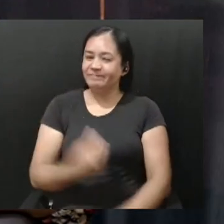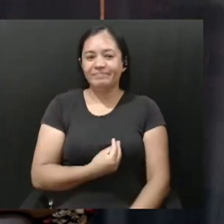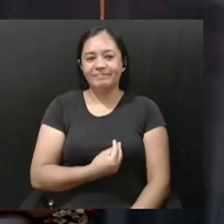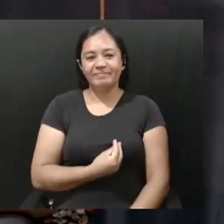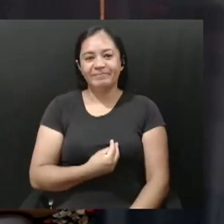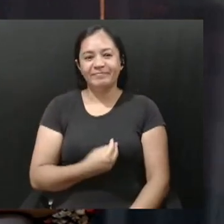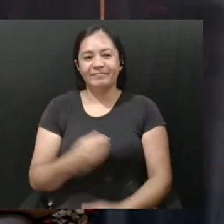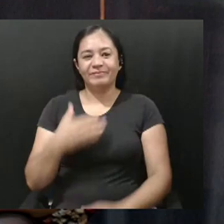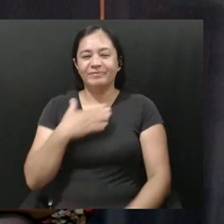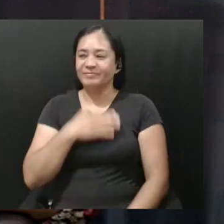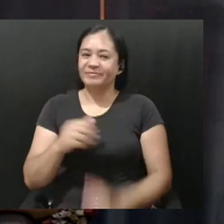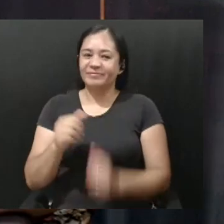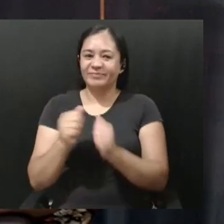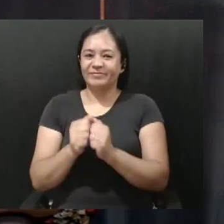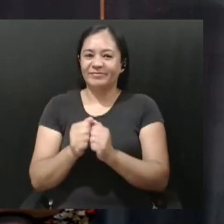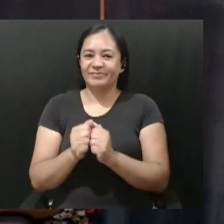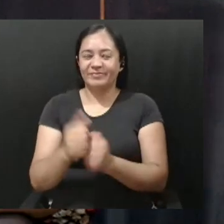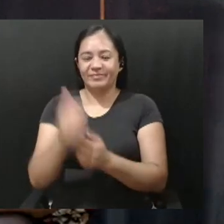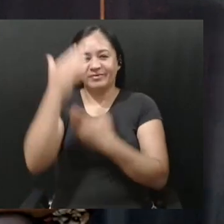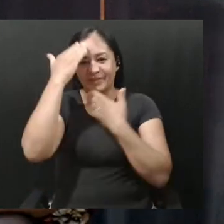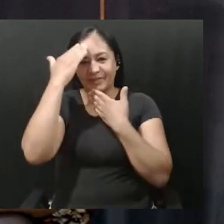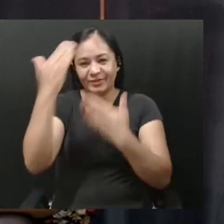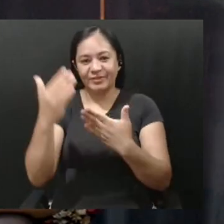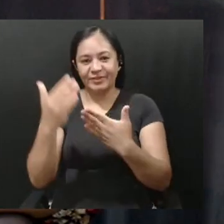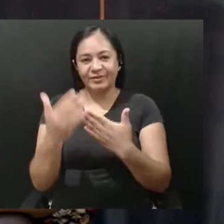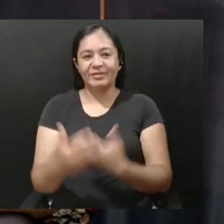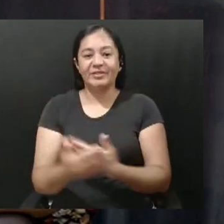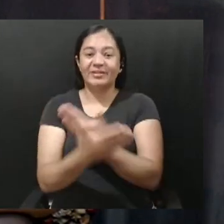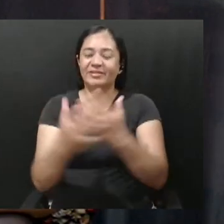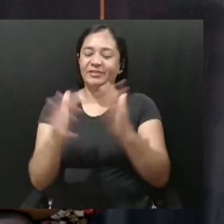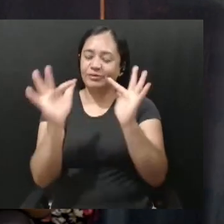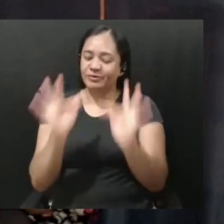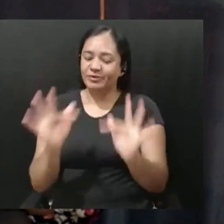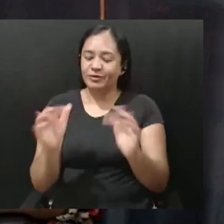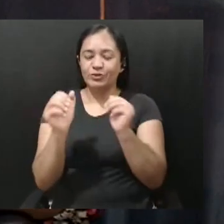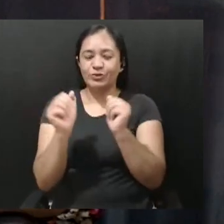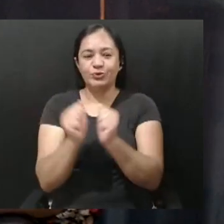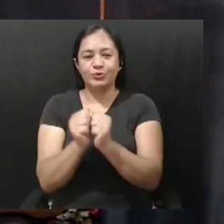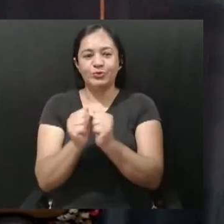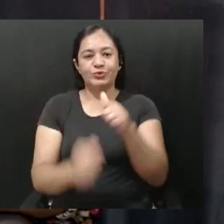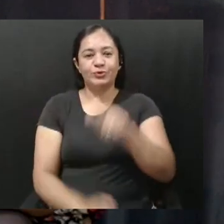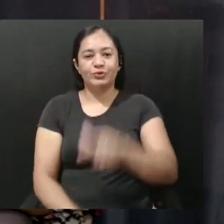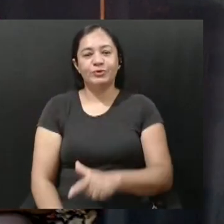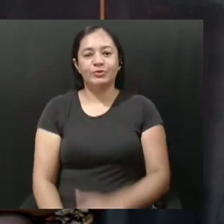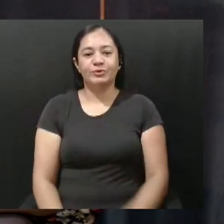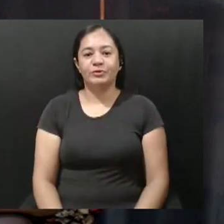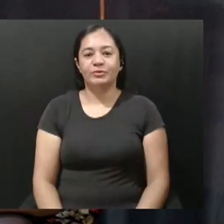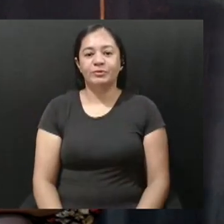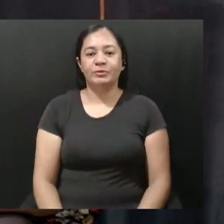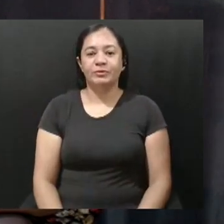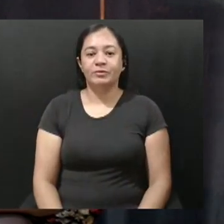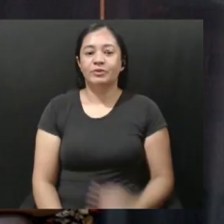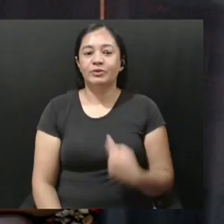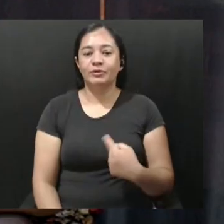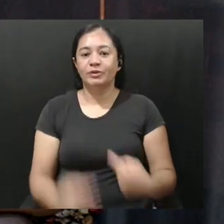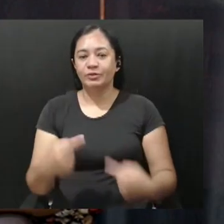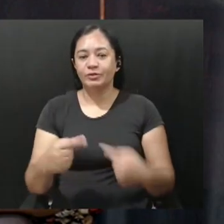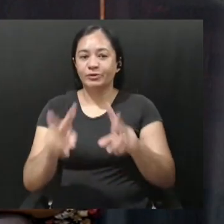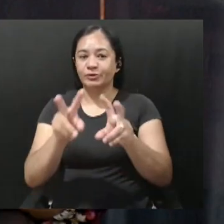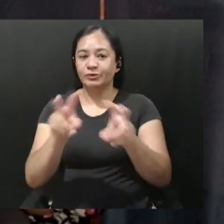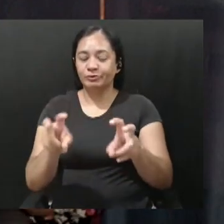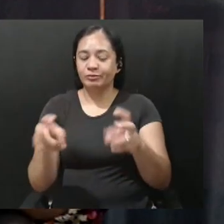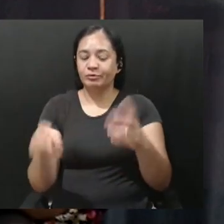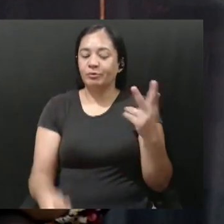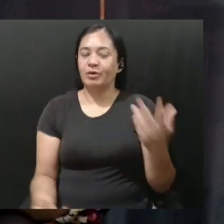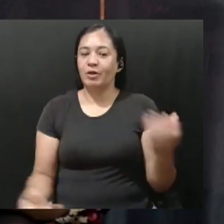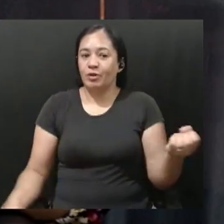Muito obrigada, obrigada. Muito feliz de estar aqui novamente com vocês para discutir esse tema tão atual nessa época do ano, né?